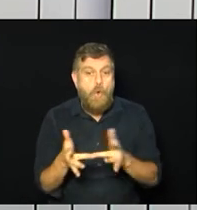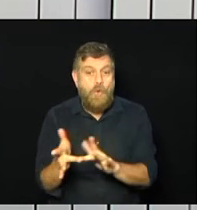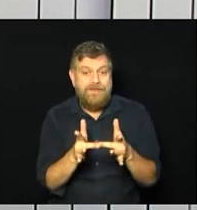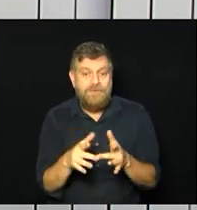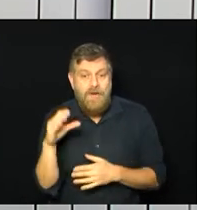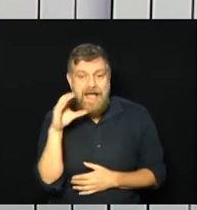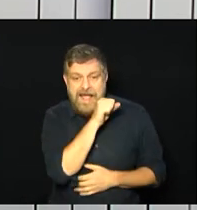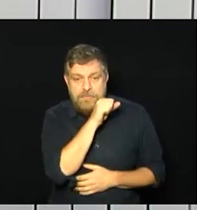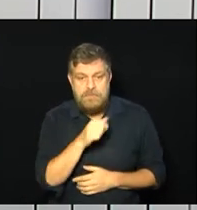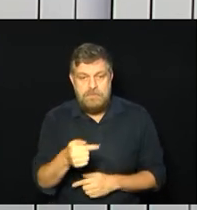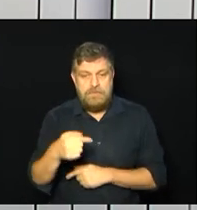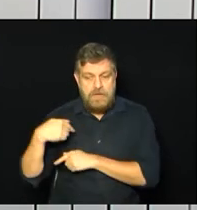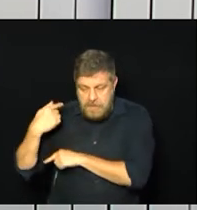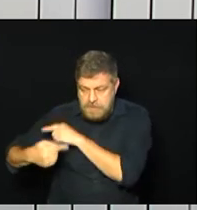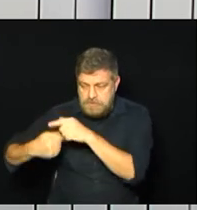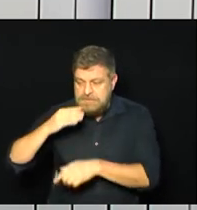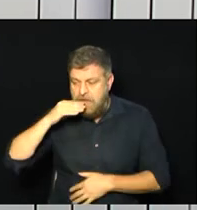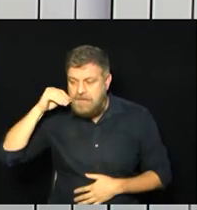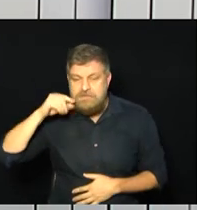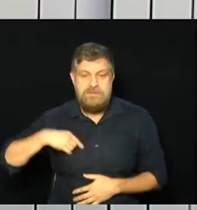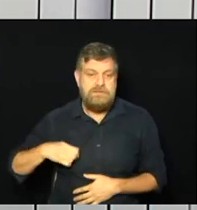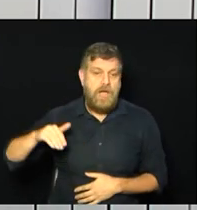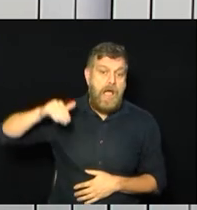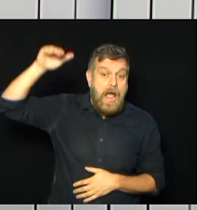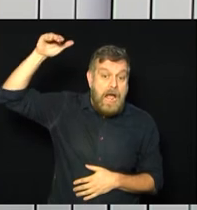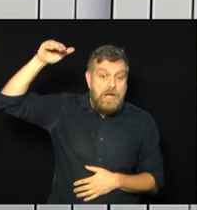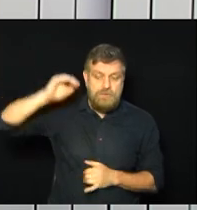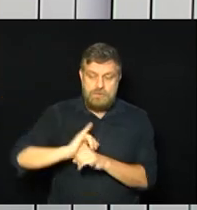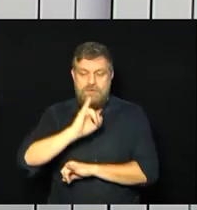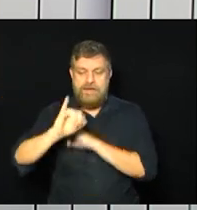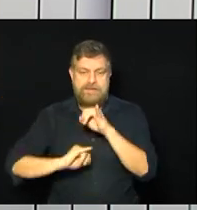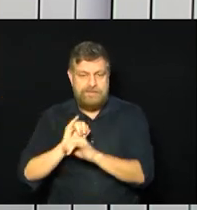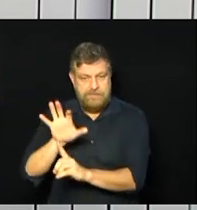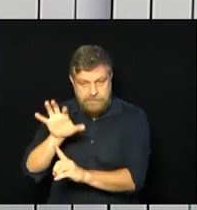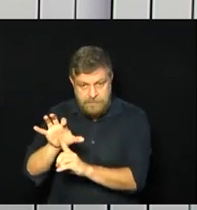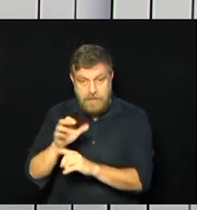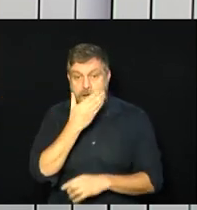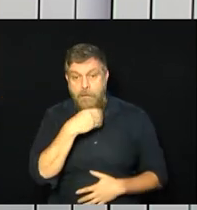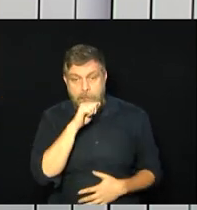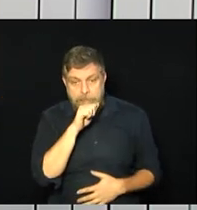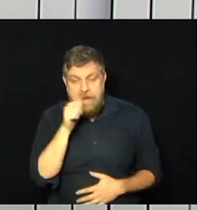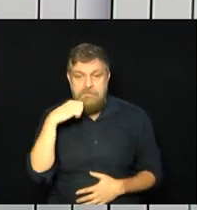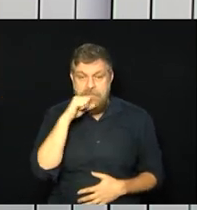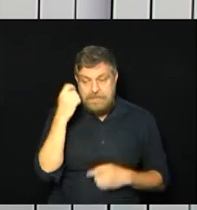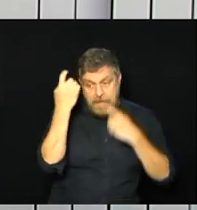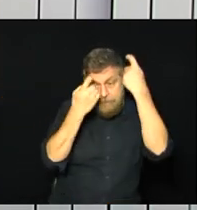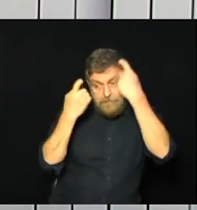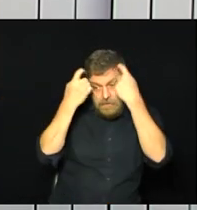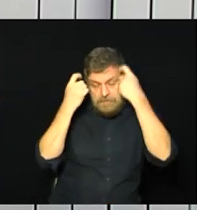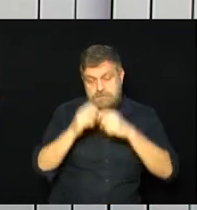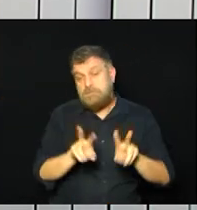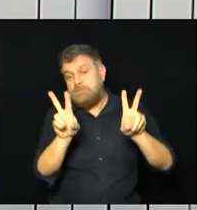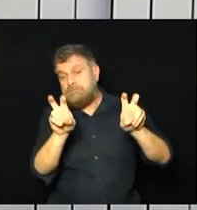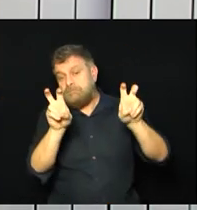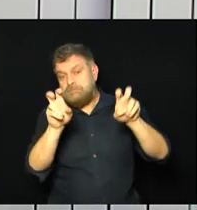né? A nossa geração foi da adolescência, alguns adultos. Os pais, eles precisam ter essa preocupação de, entre